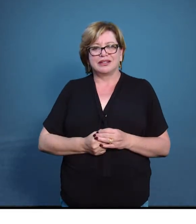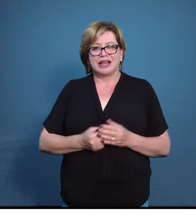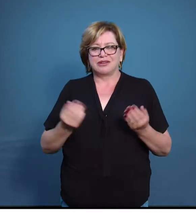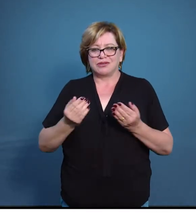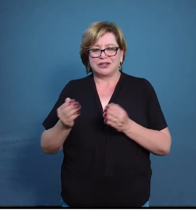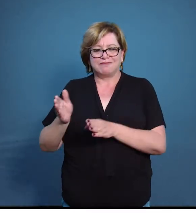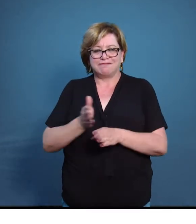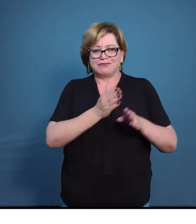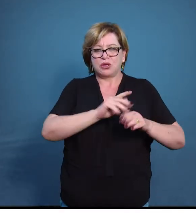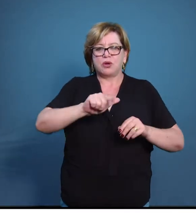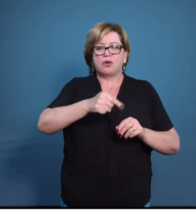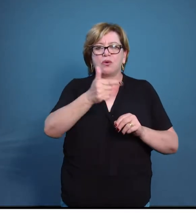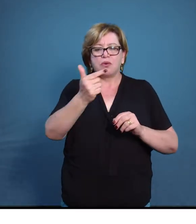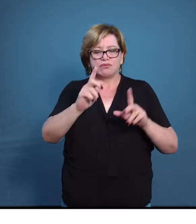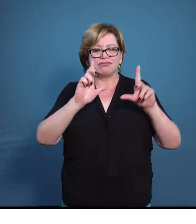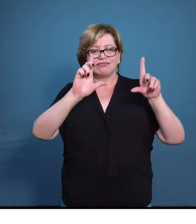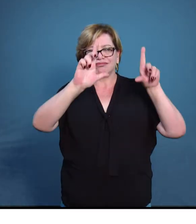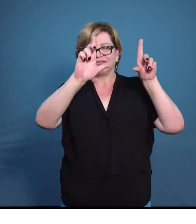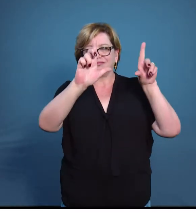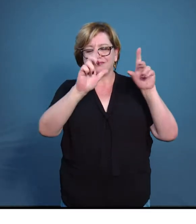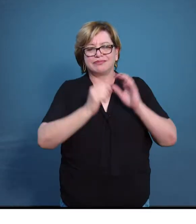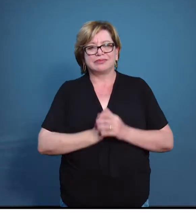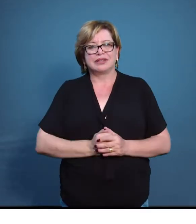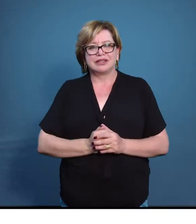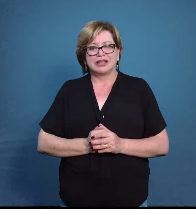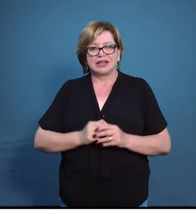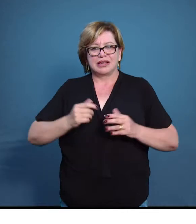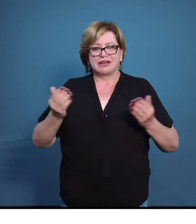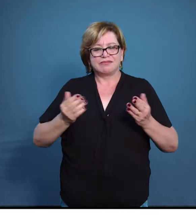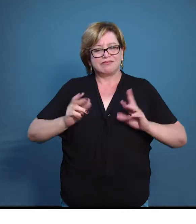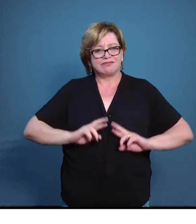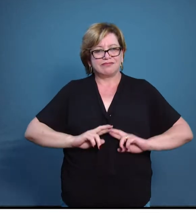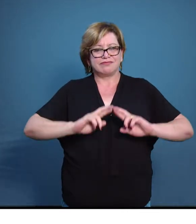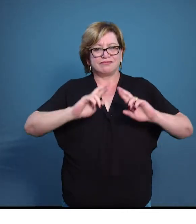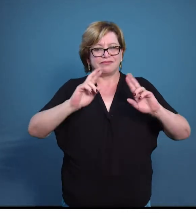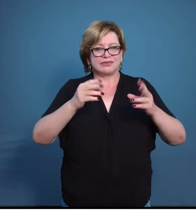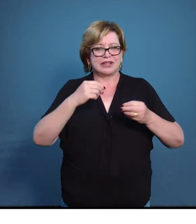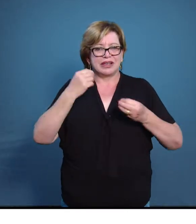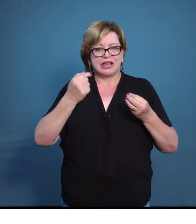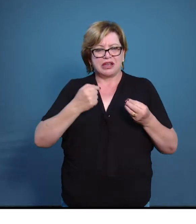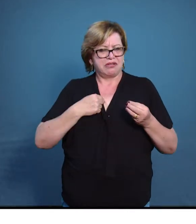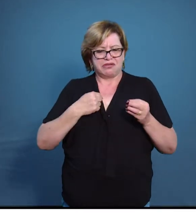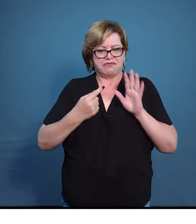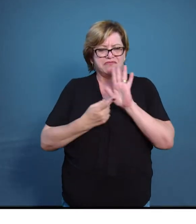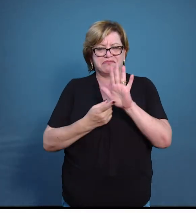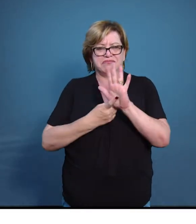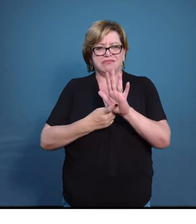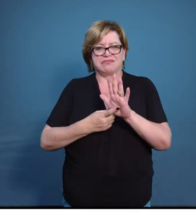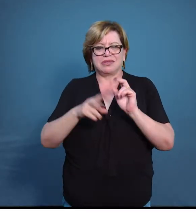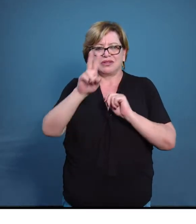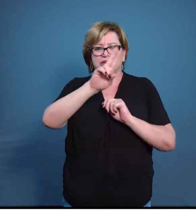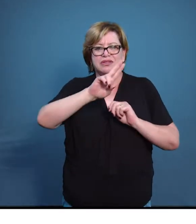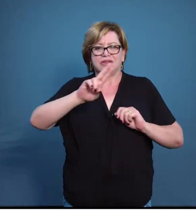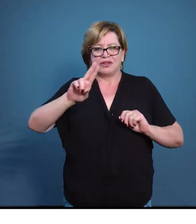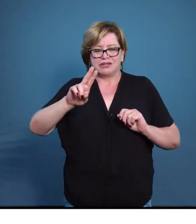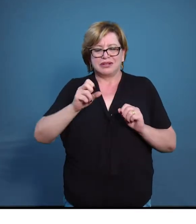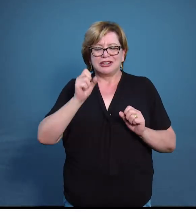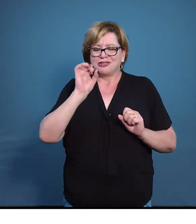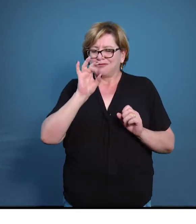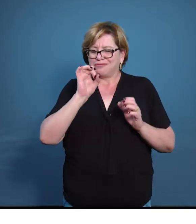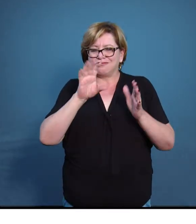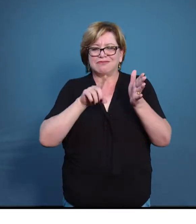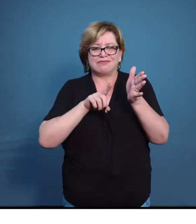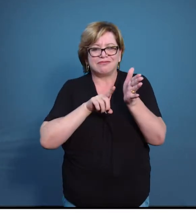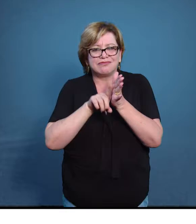segunda imagem nesse momento. Agora, ao contrário da primeira, eu não vou dar o título e vou dar algumas